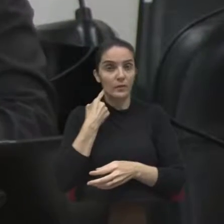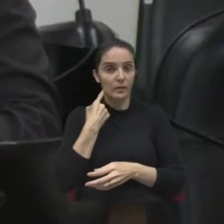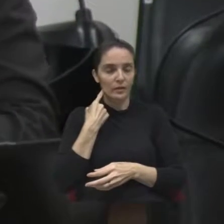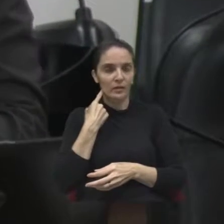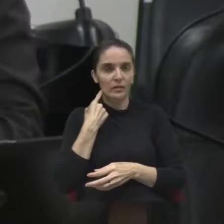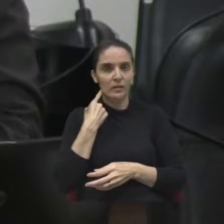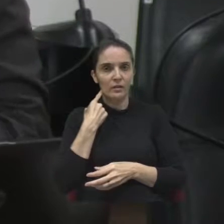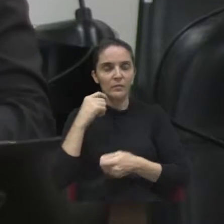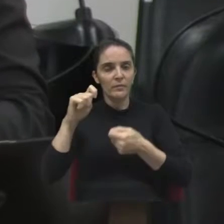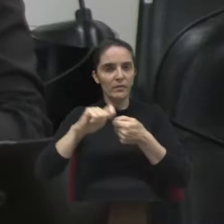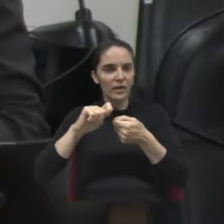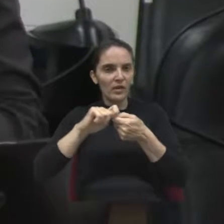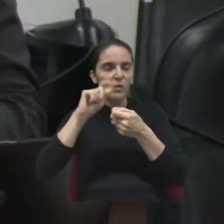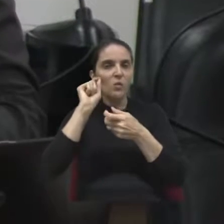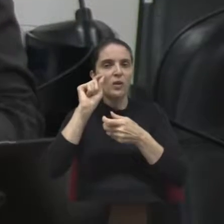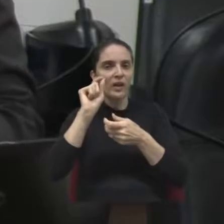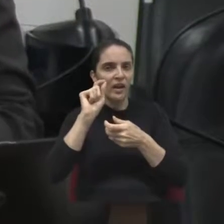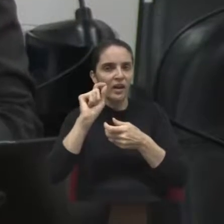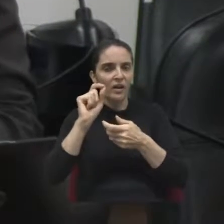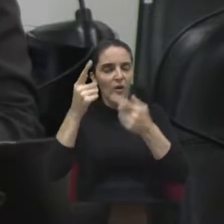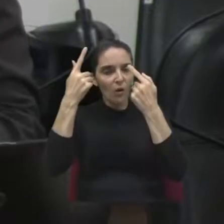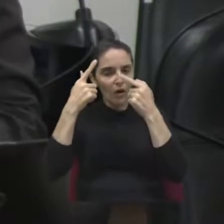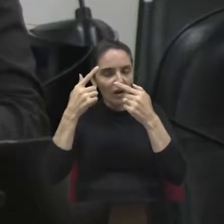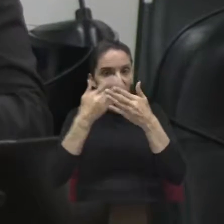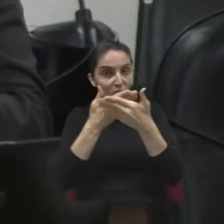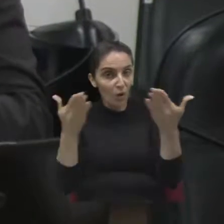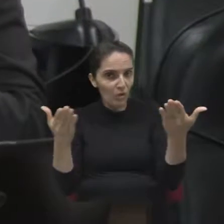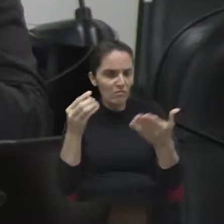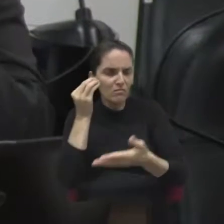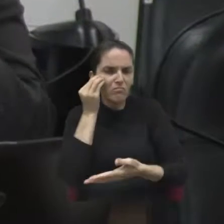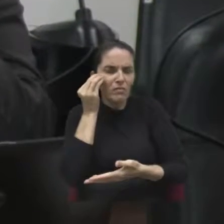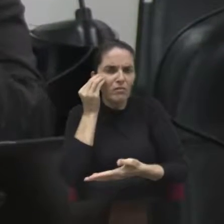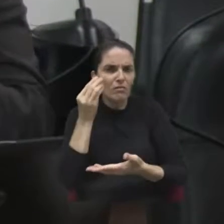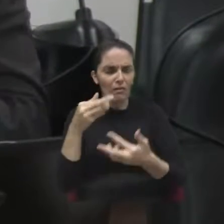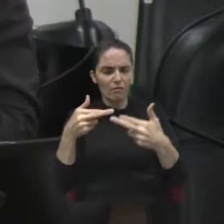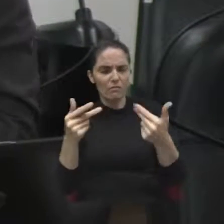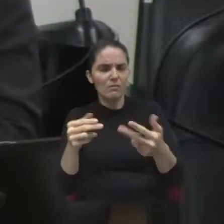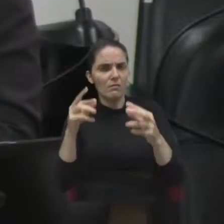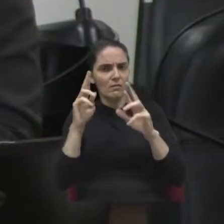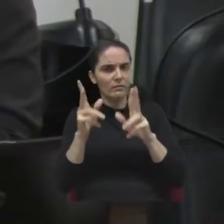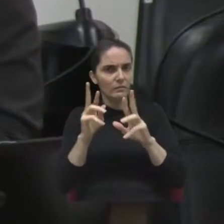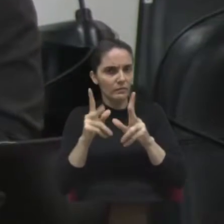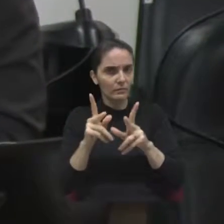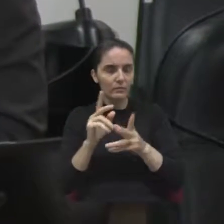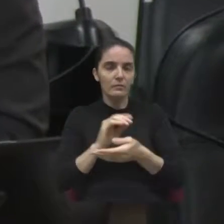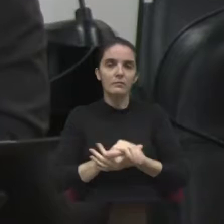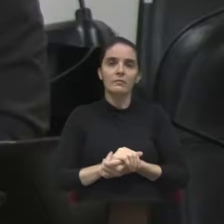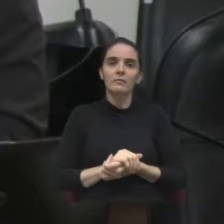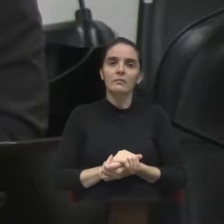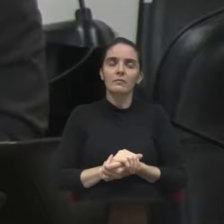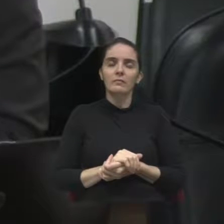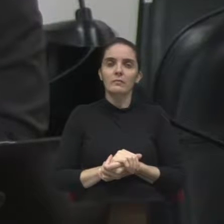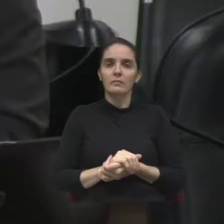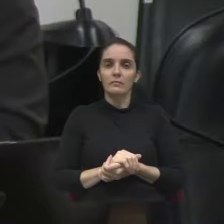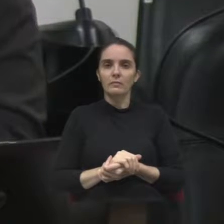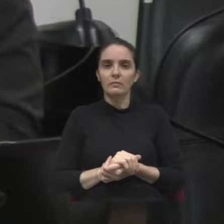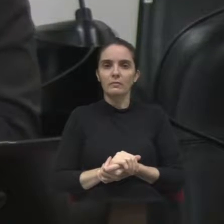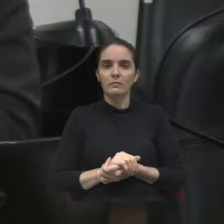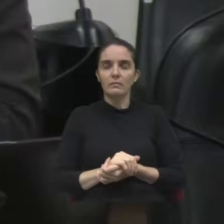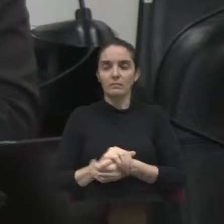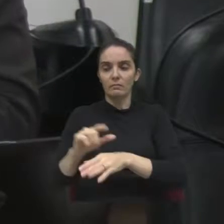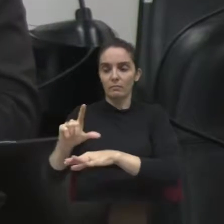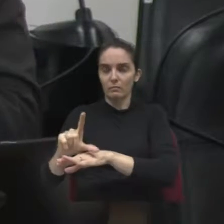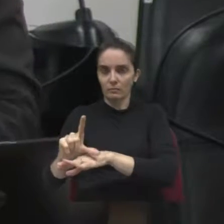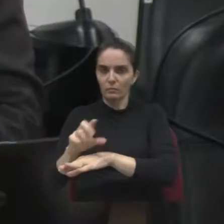nos desafia a buscar alternativas, assim como o pequeno comerciante, pequeno